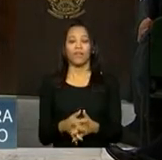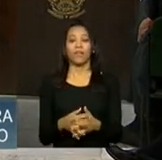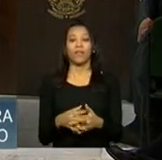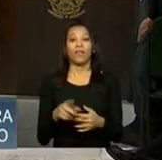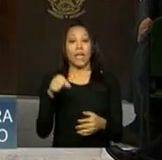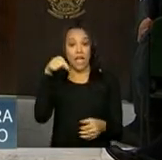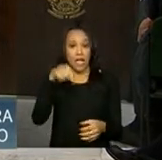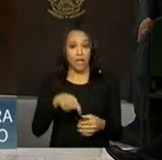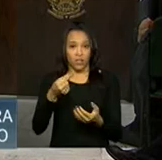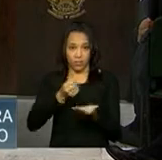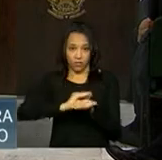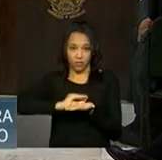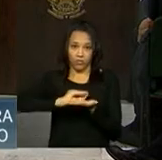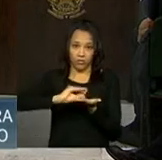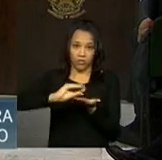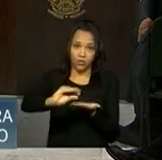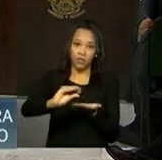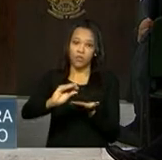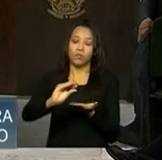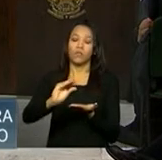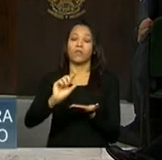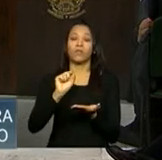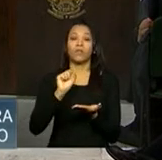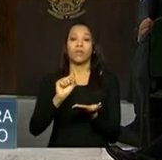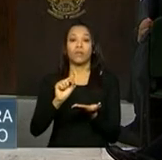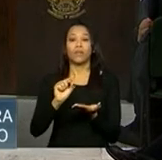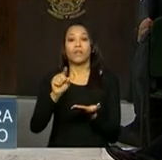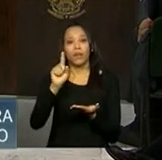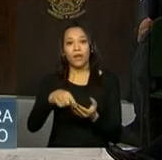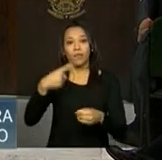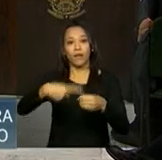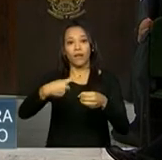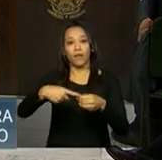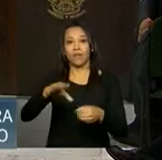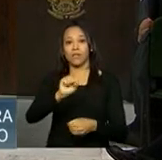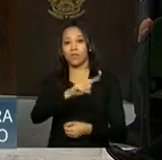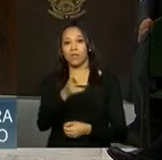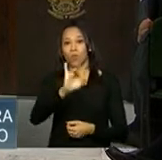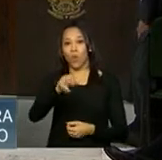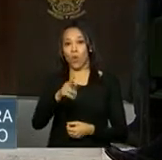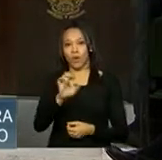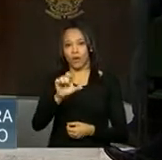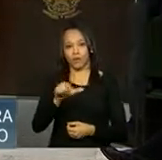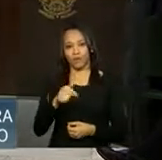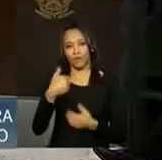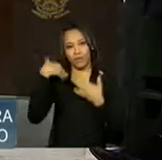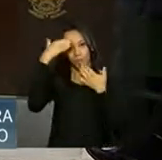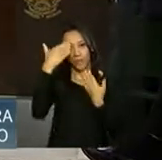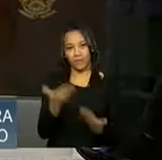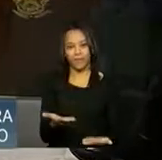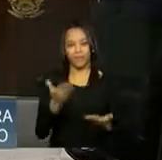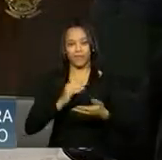essa financiamento sobretudo no que se refere a São Lourenço muito obrigada